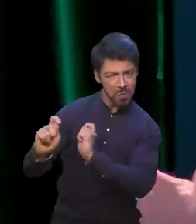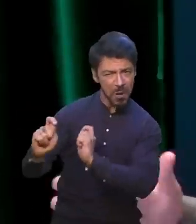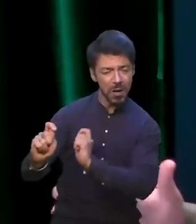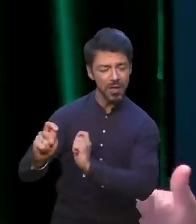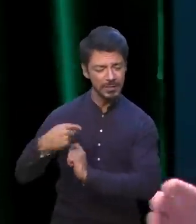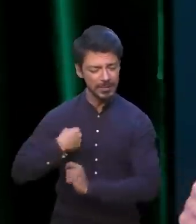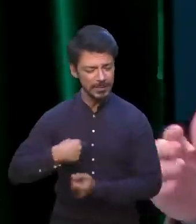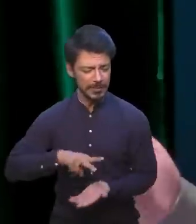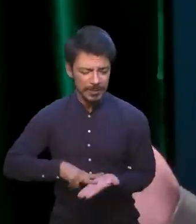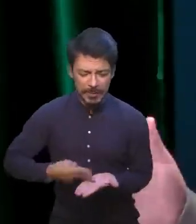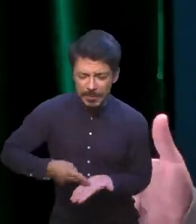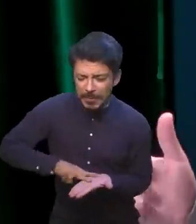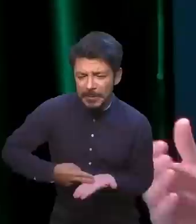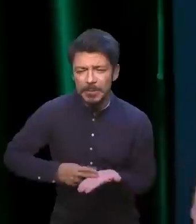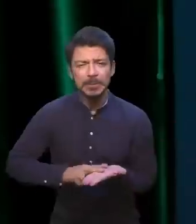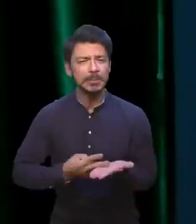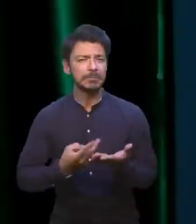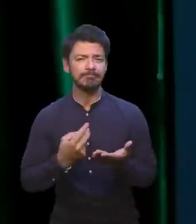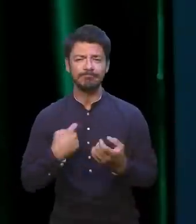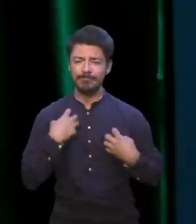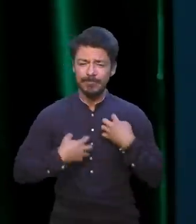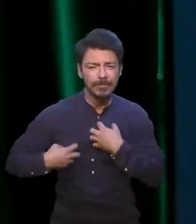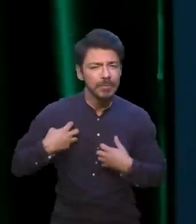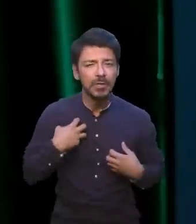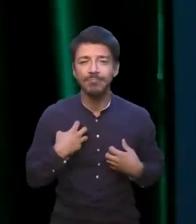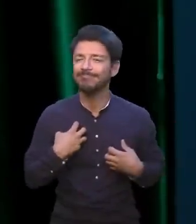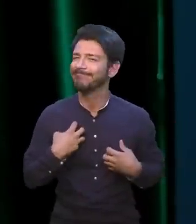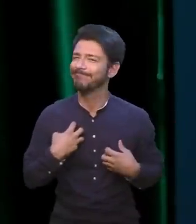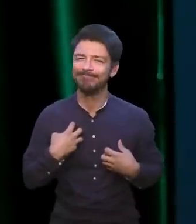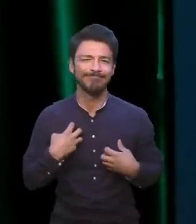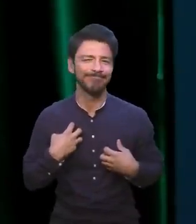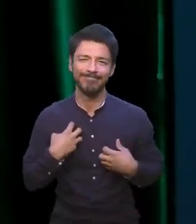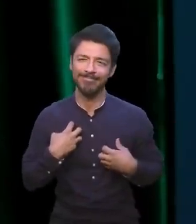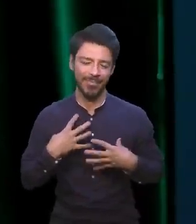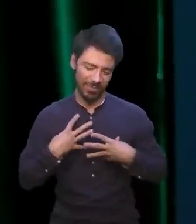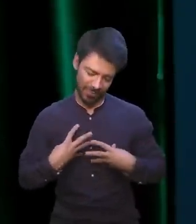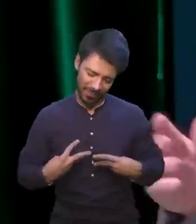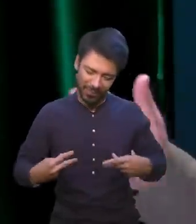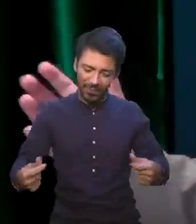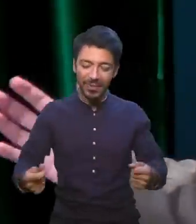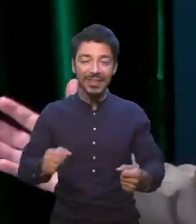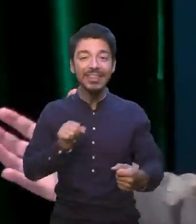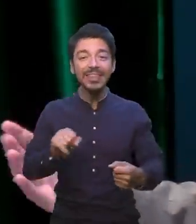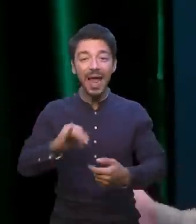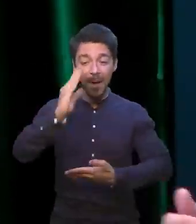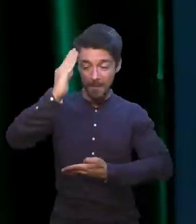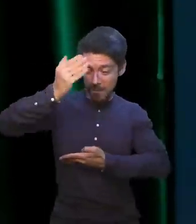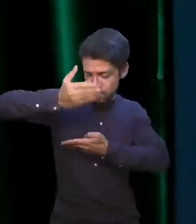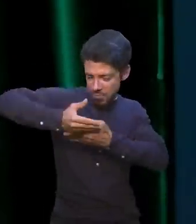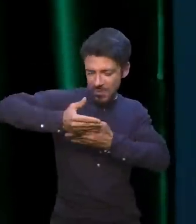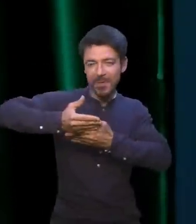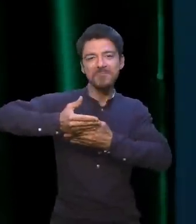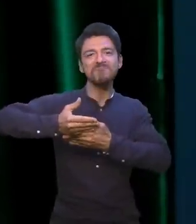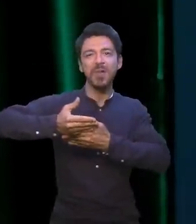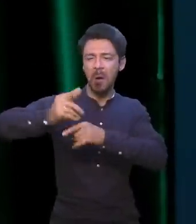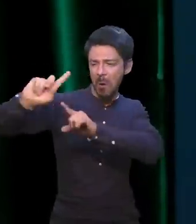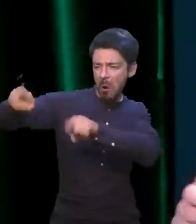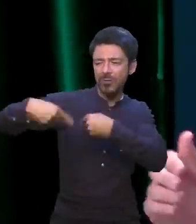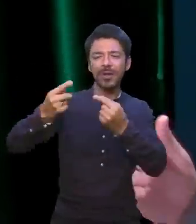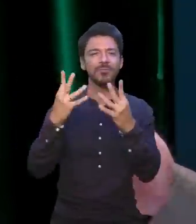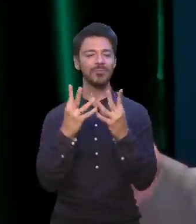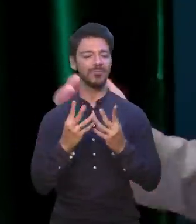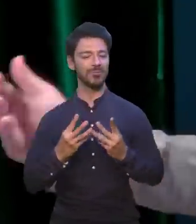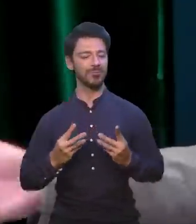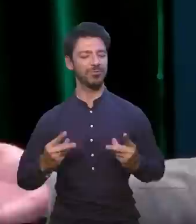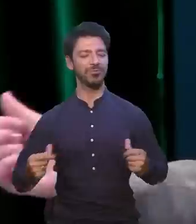estes instrumentos, com essas armas, com esta armadura espiritual, naturalmente que poderão vir espíritos inferiores,